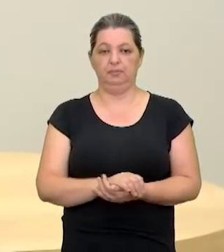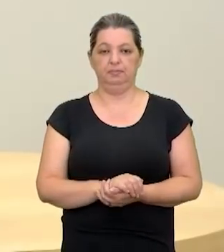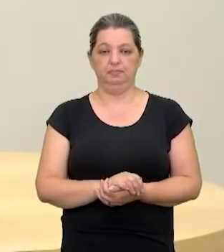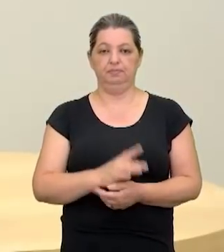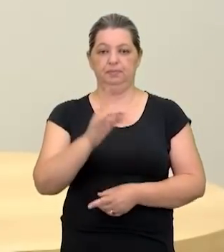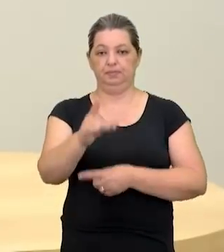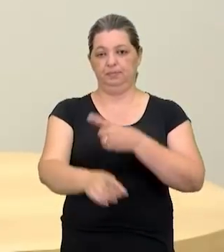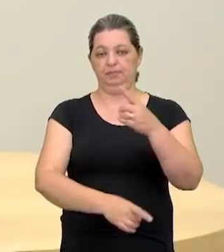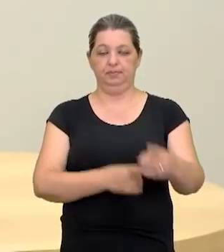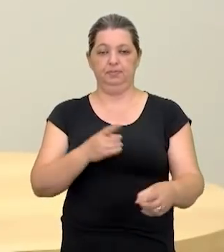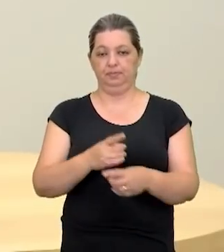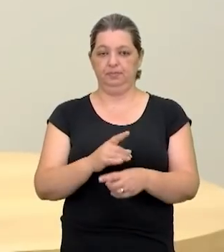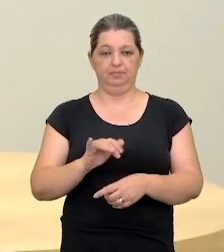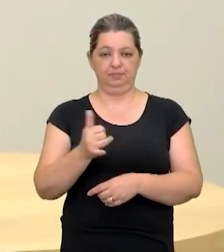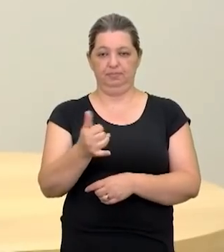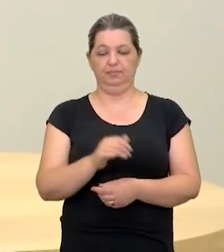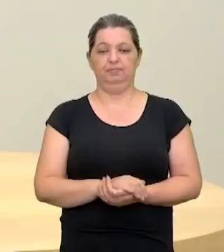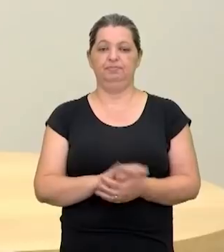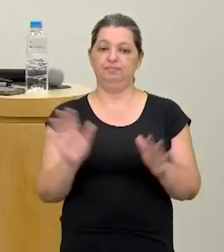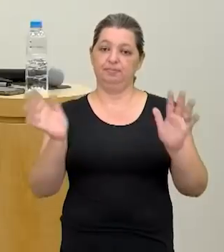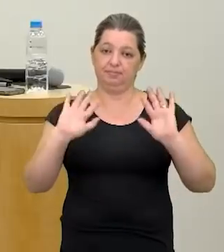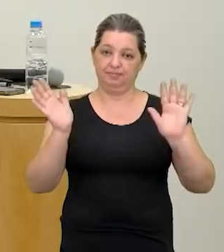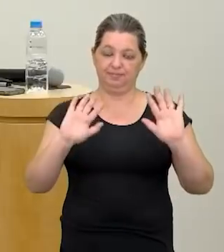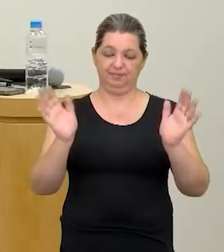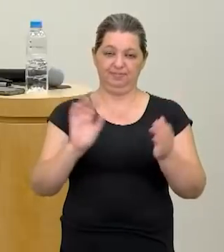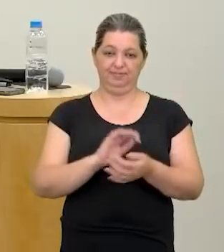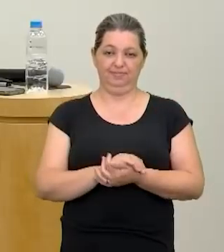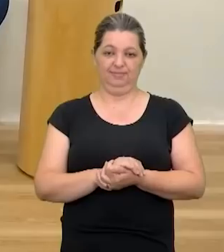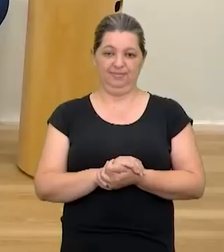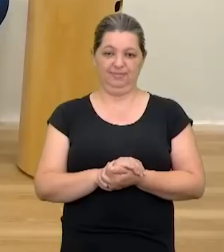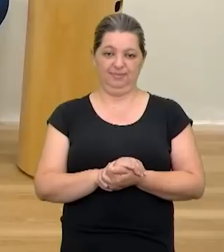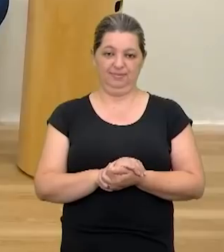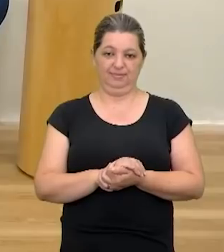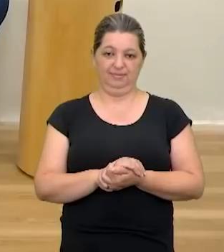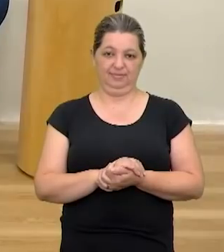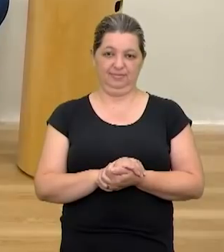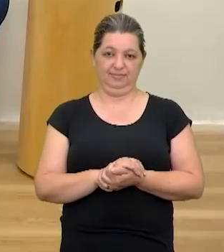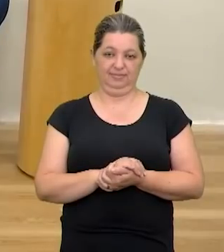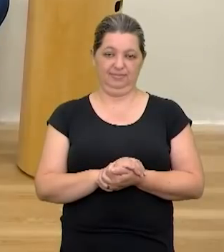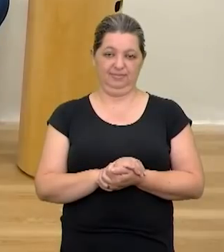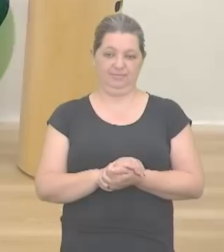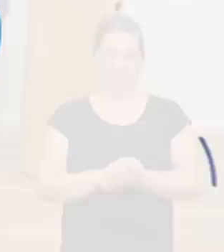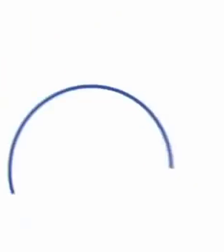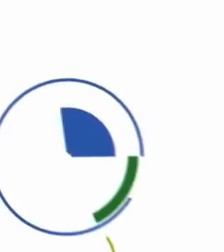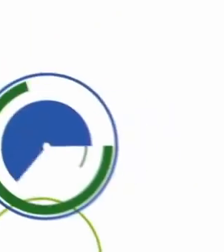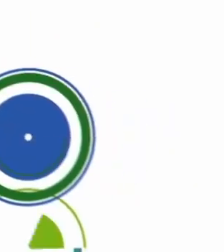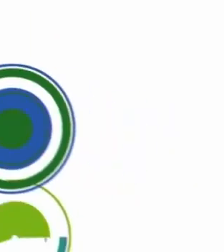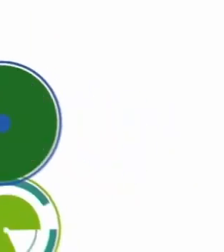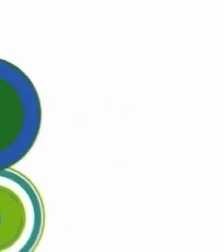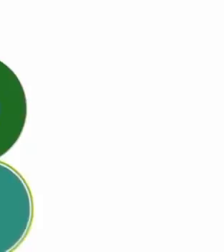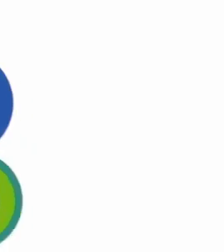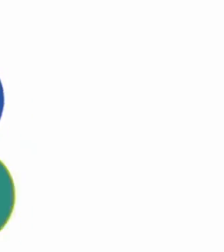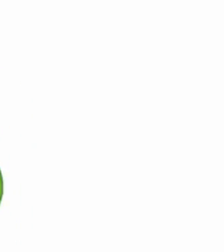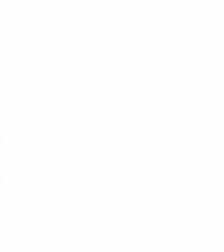gente se vê numa próxima oportunidade, pessoal. Tchau, tchau. Tchau, tchau.